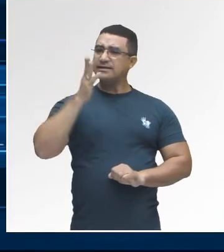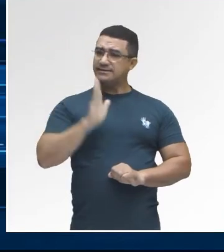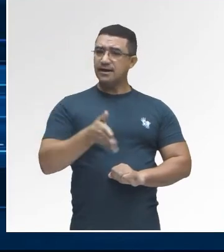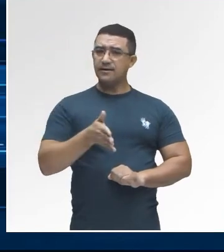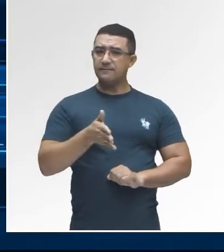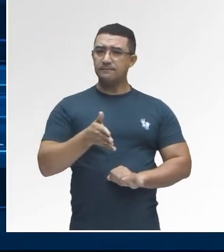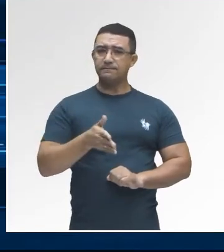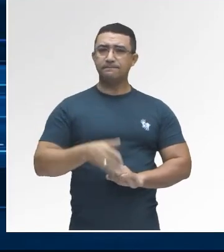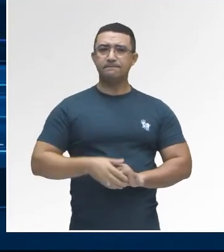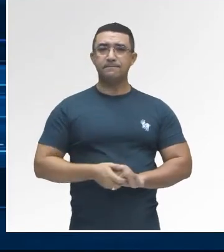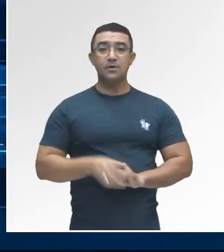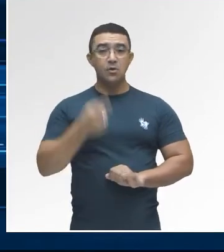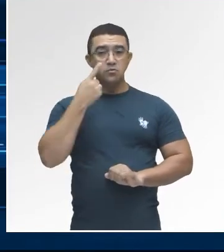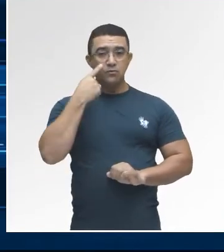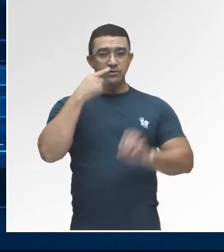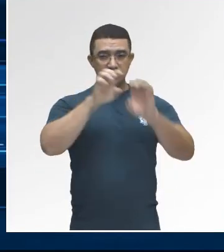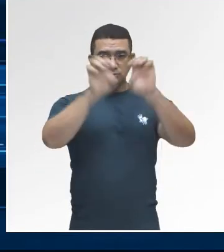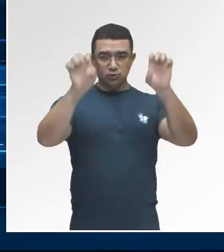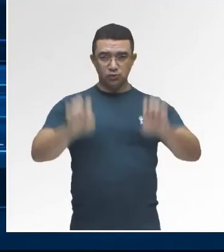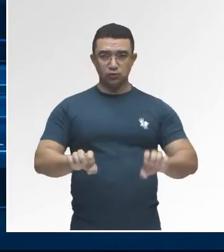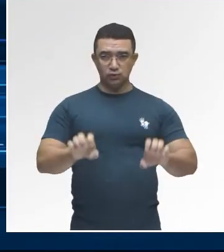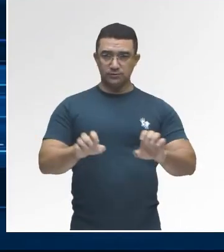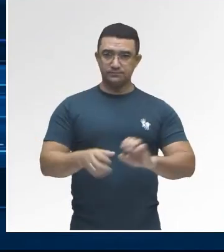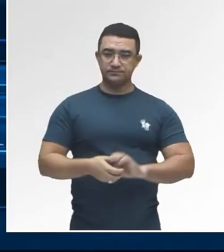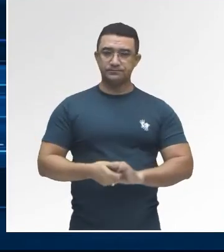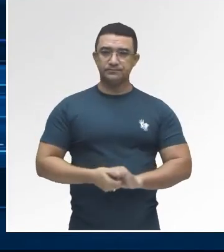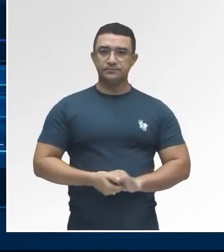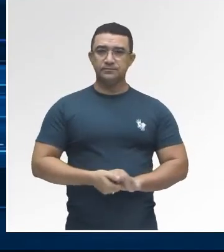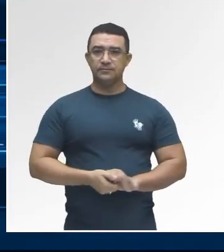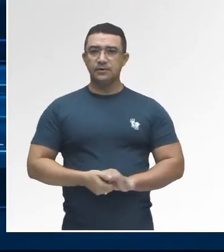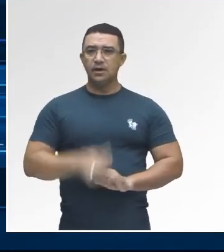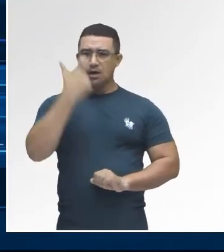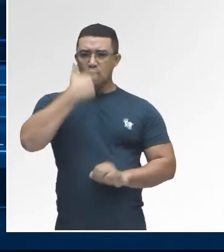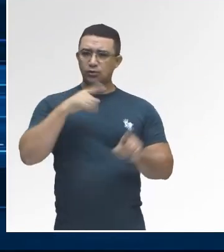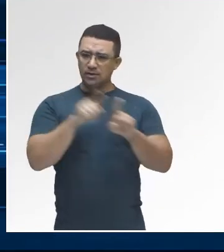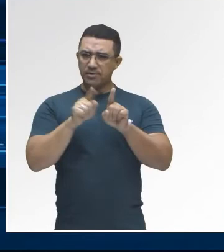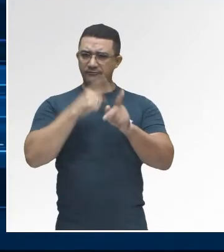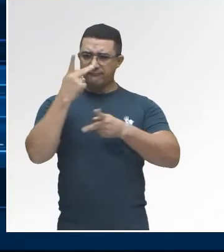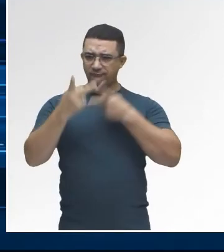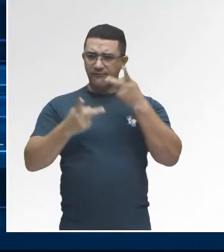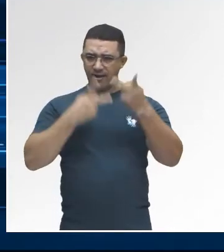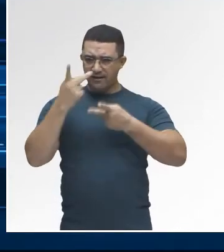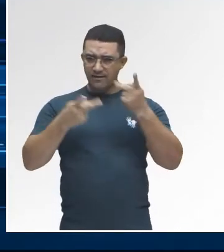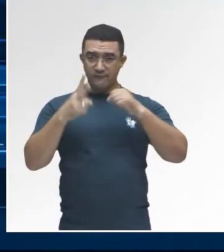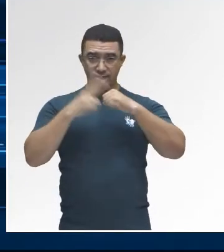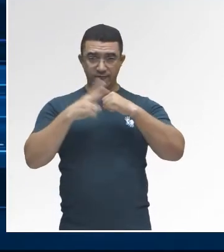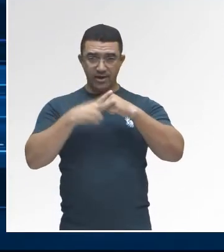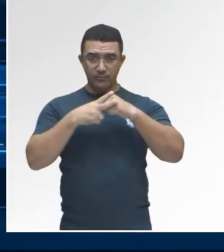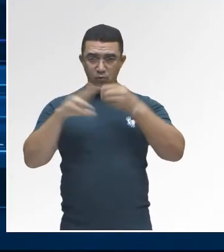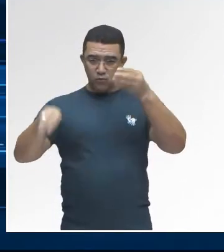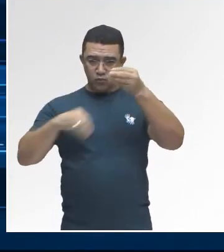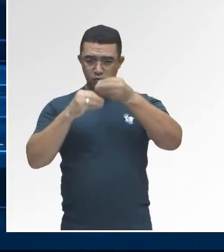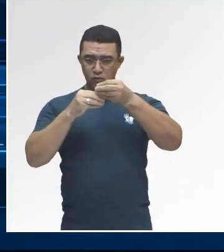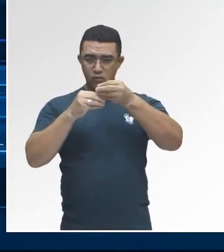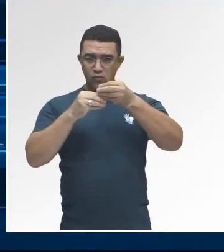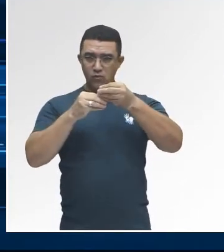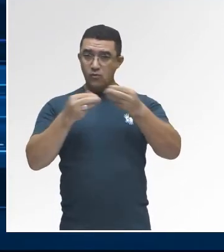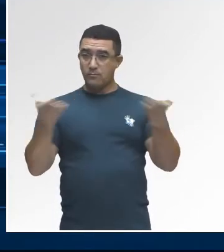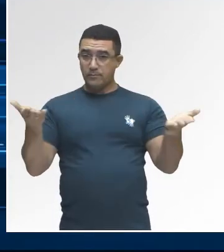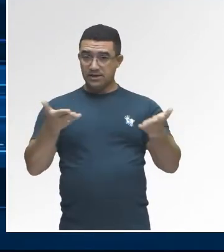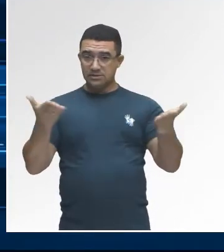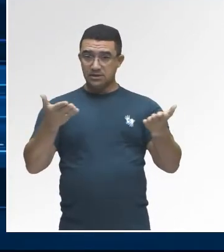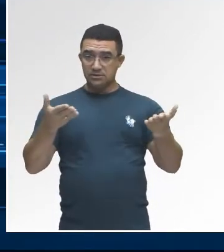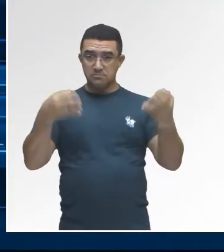na estrutura novamente. Eu falei para vocês que o verbo auxiliar do present perfect era o